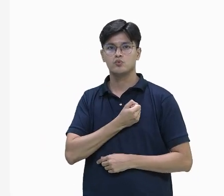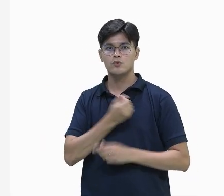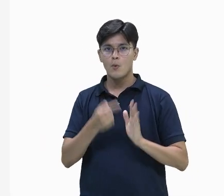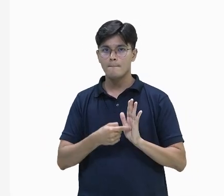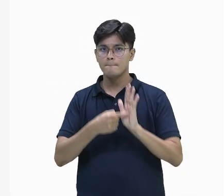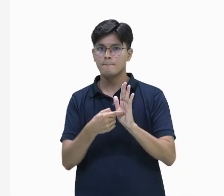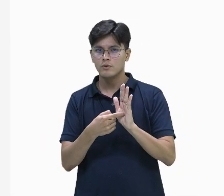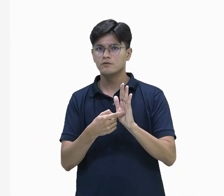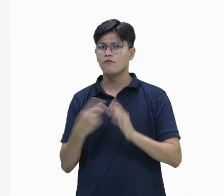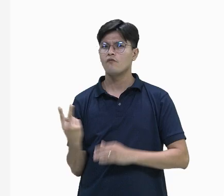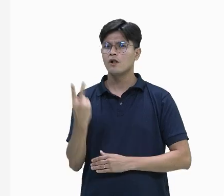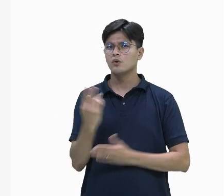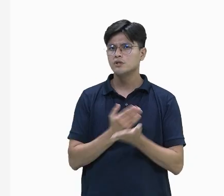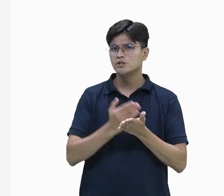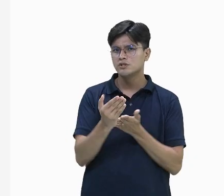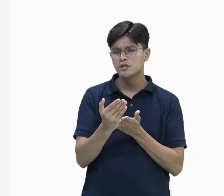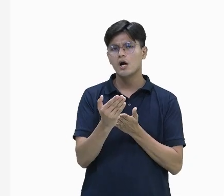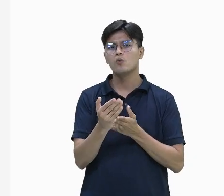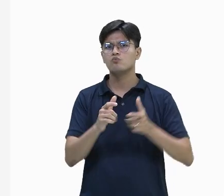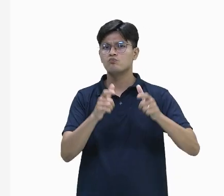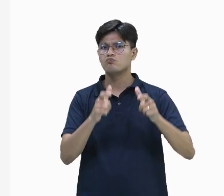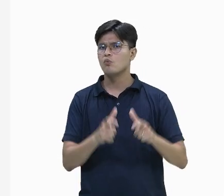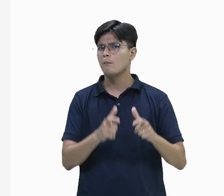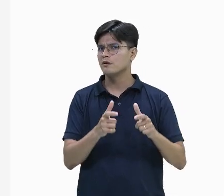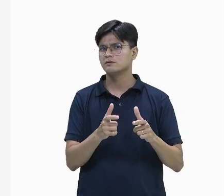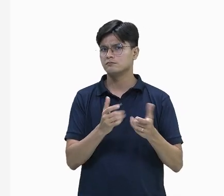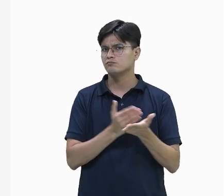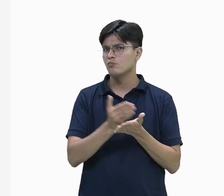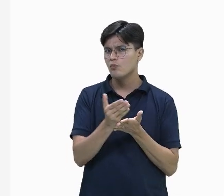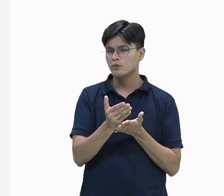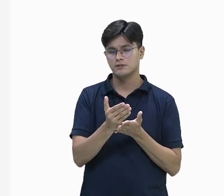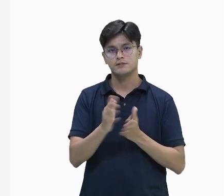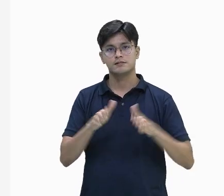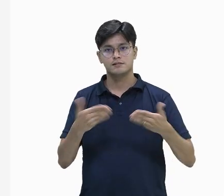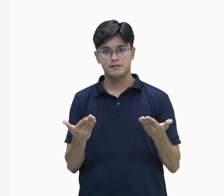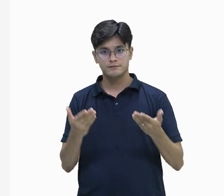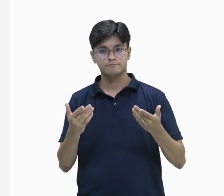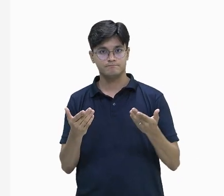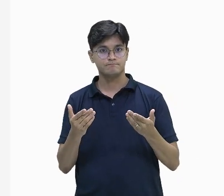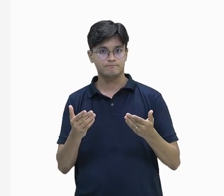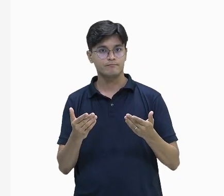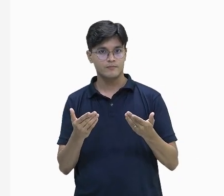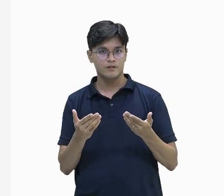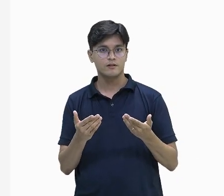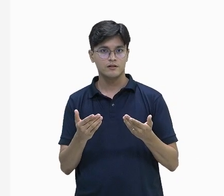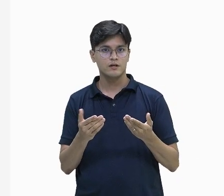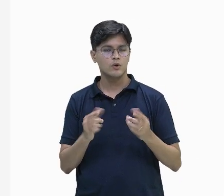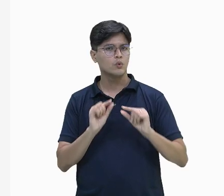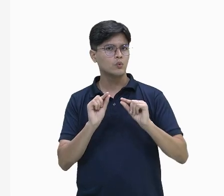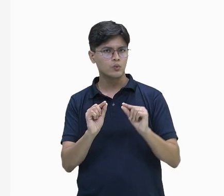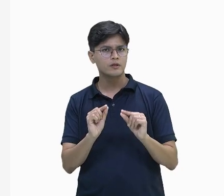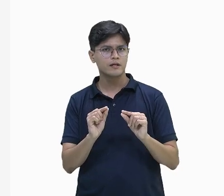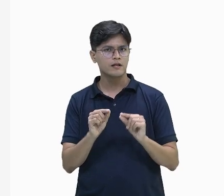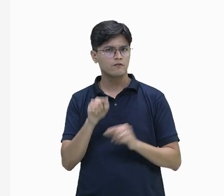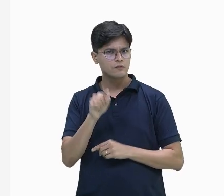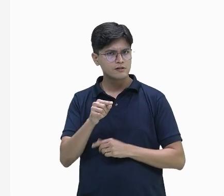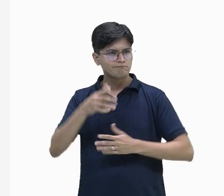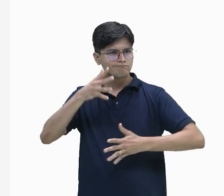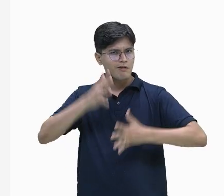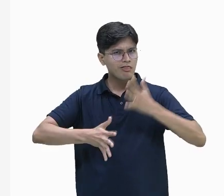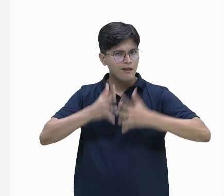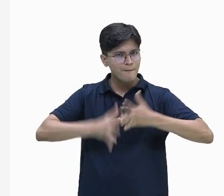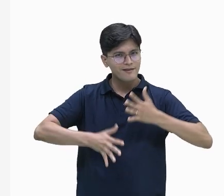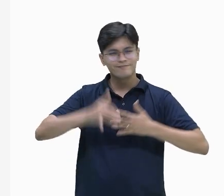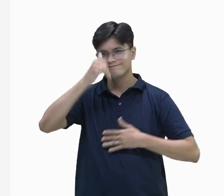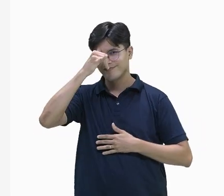coeficiente linear. Então, te convido a não bloquear aí o pensamento, né, professora? Porque não. você vai ver que isso